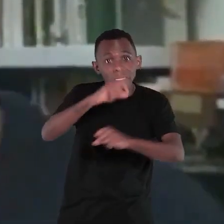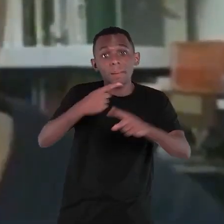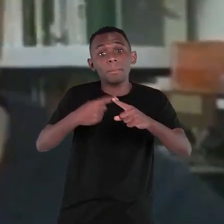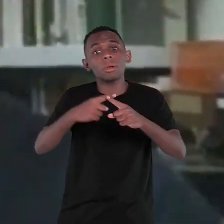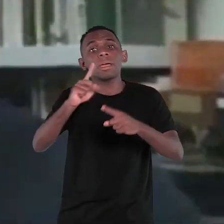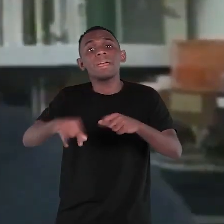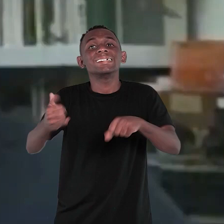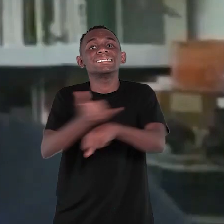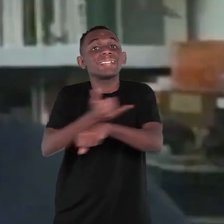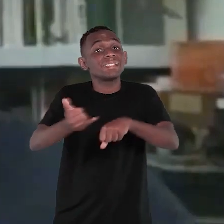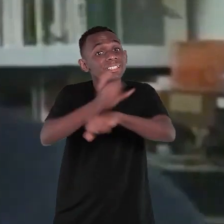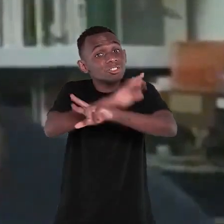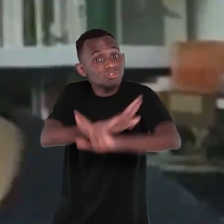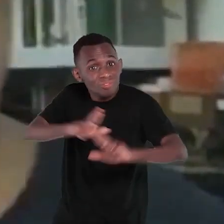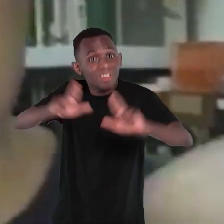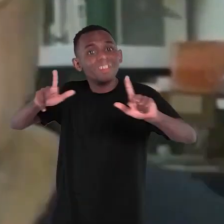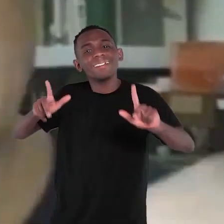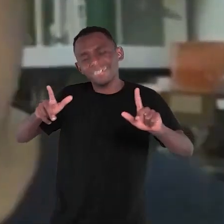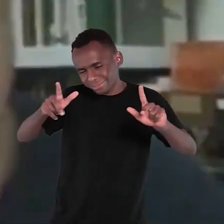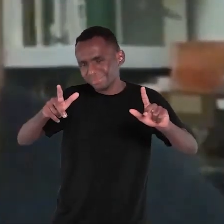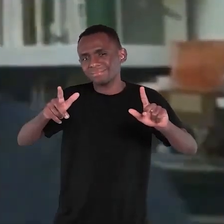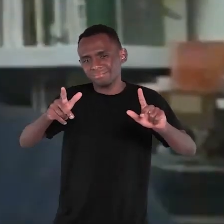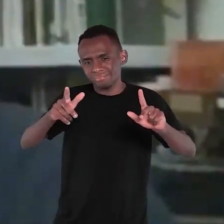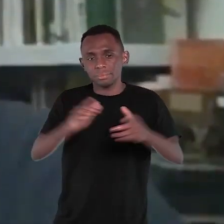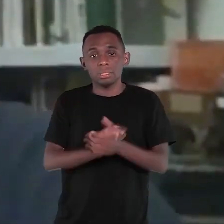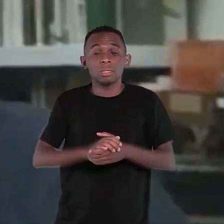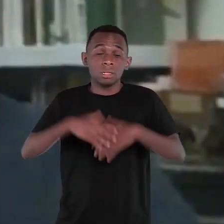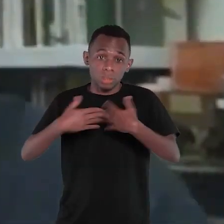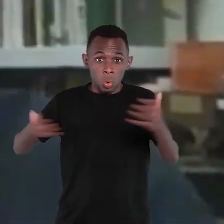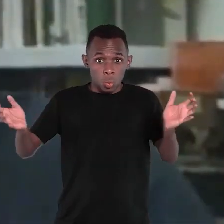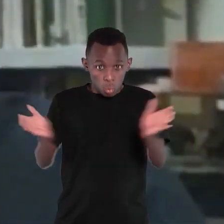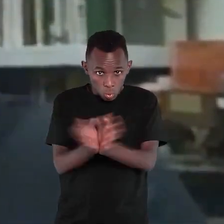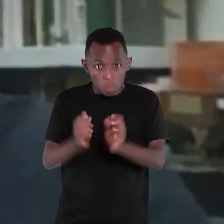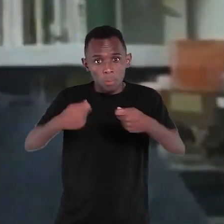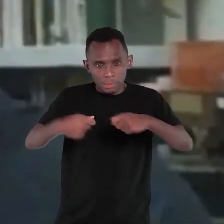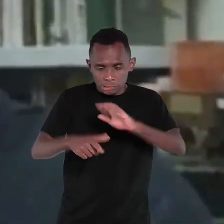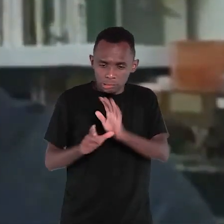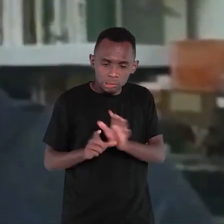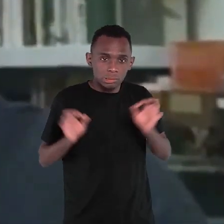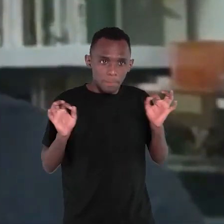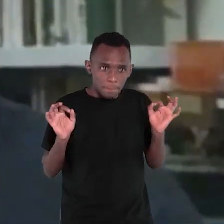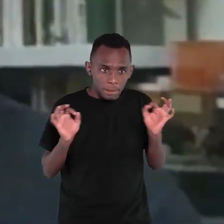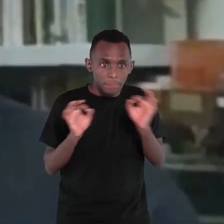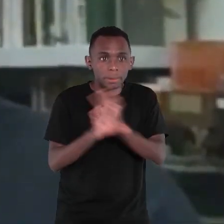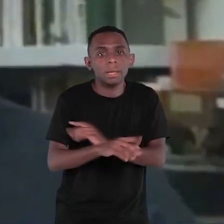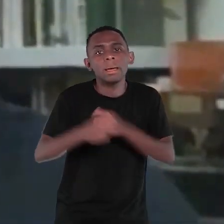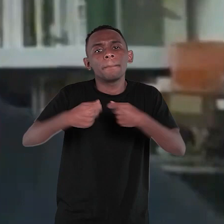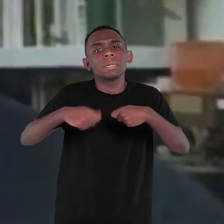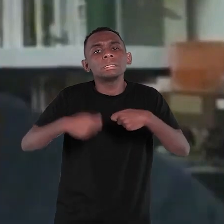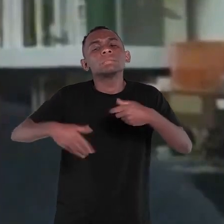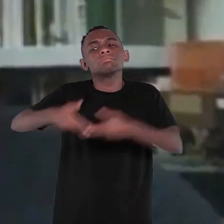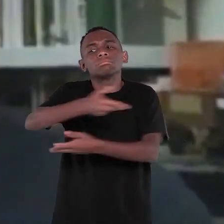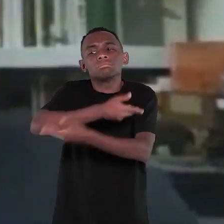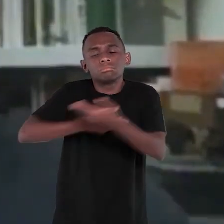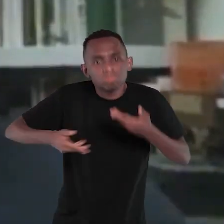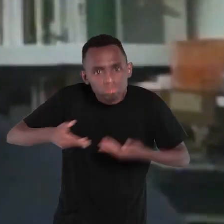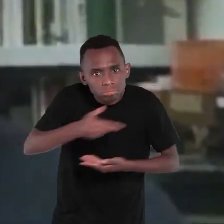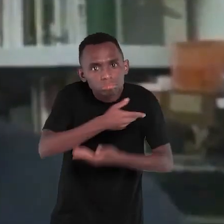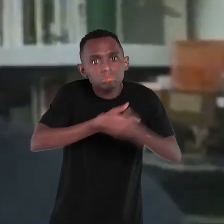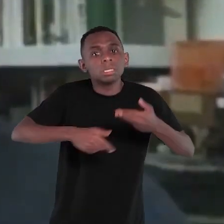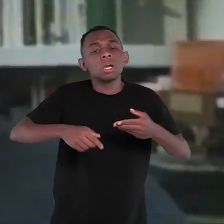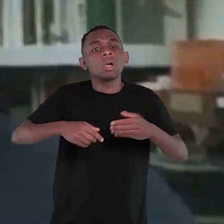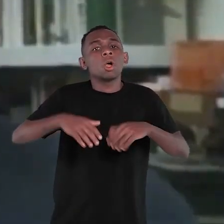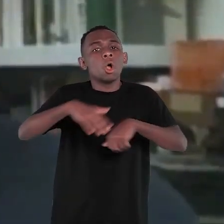outro jeito de se aproximar das pessoas, é outra maneira de lidar. Então, as equipes têm que estar preparadas para isso, têm que discutir